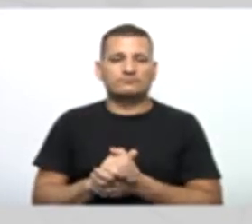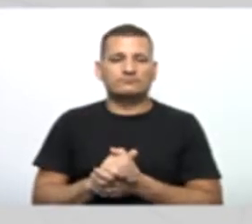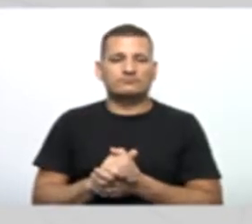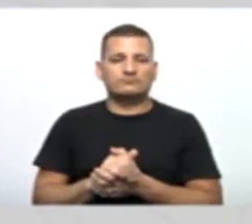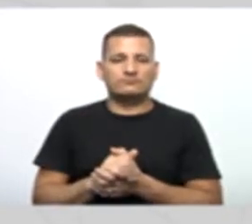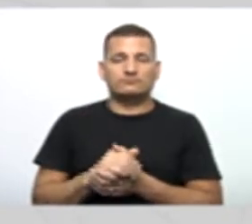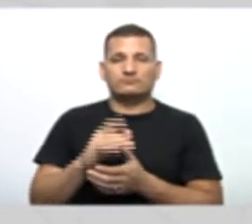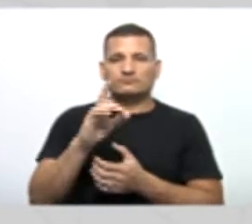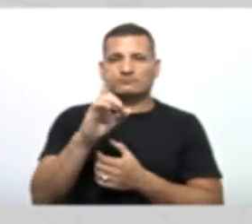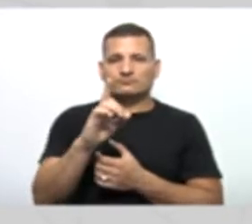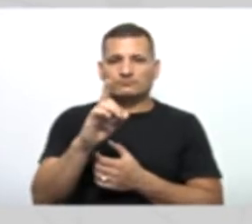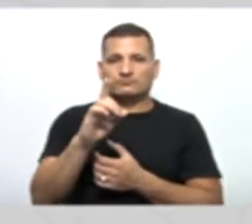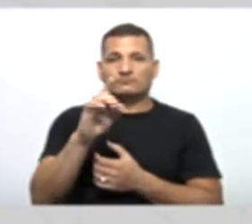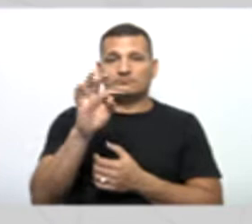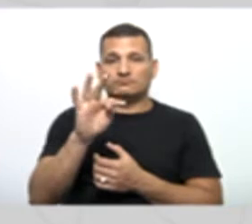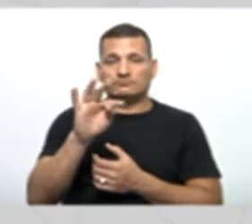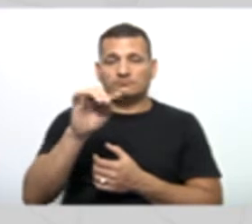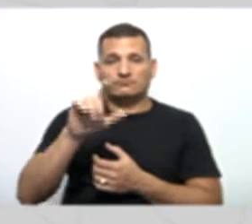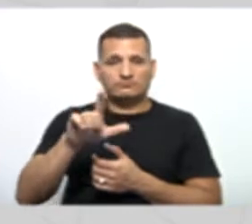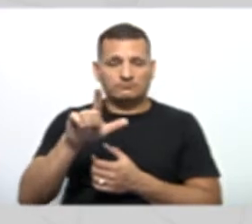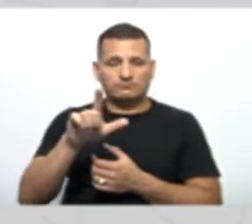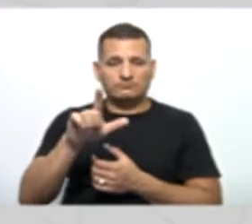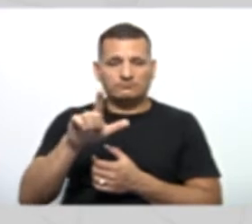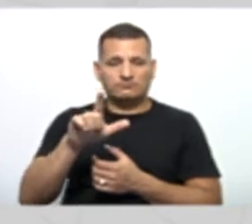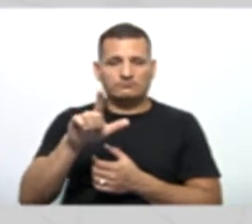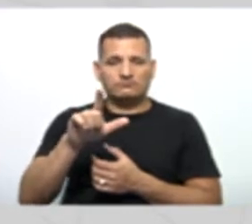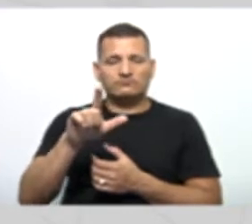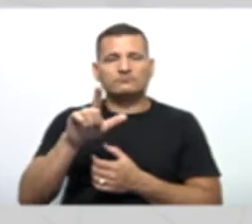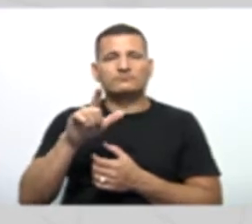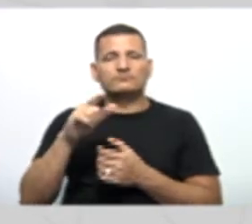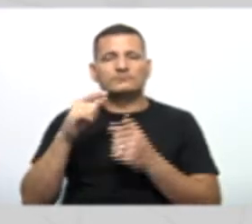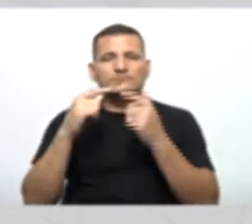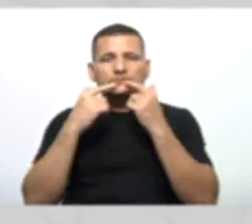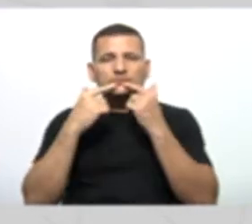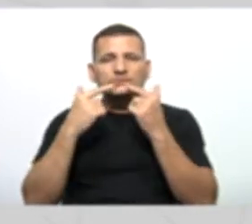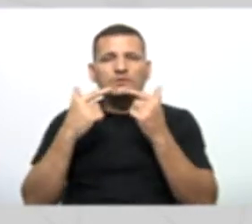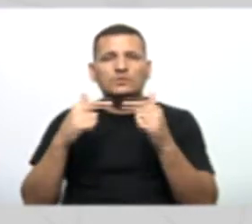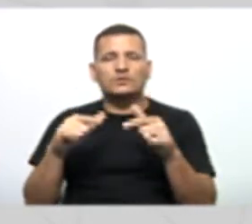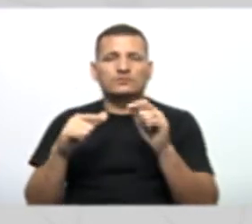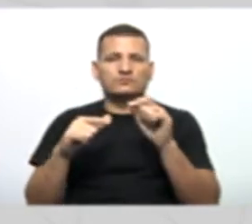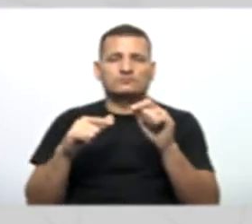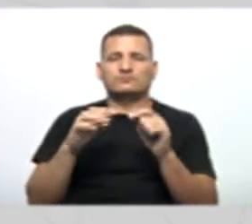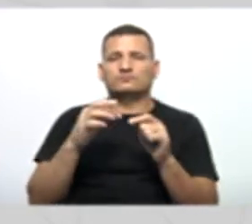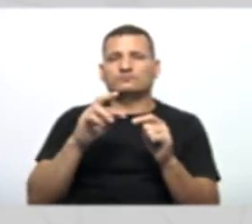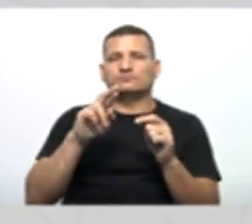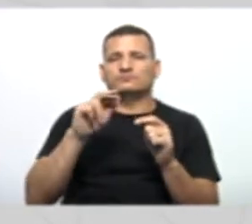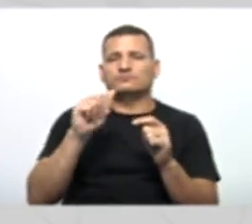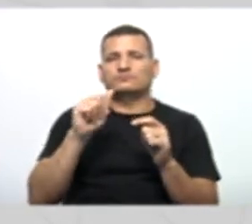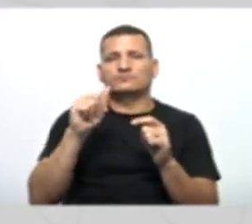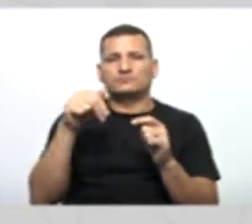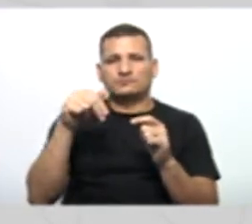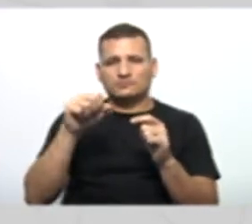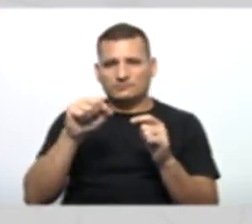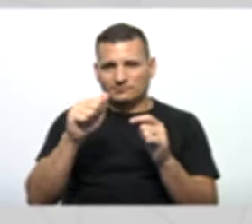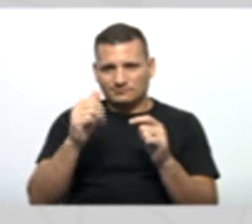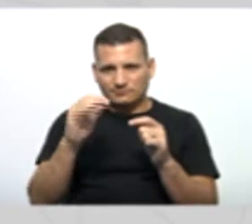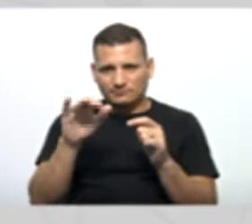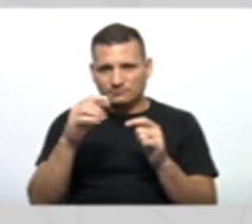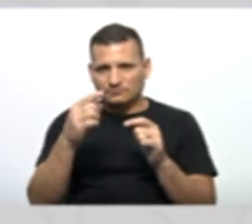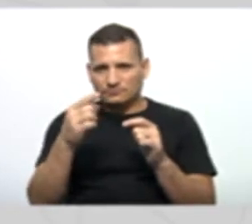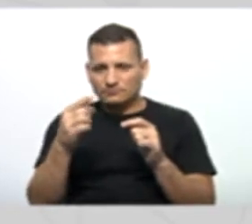A DTL é uma linguagem de transação, Transaction Language. Com a DTL, você pode